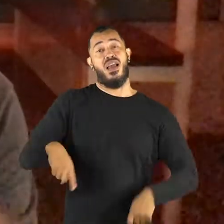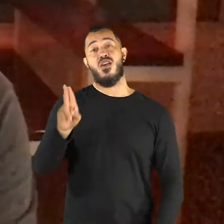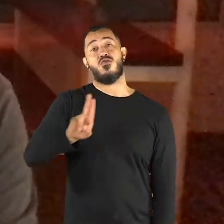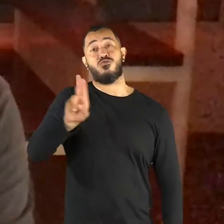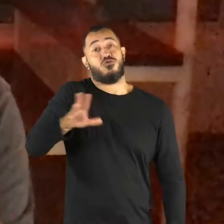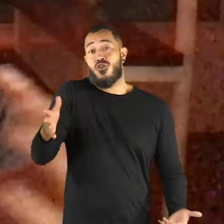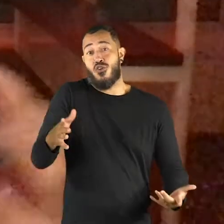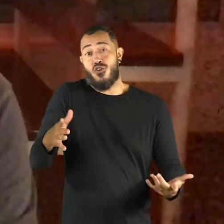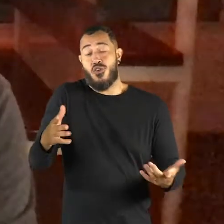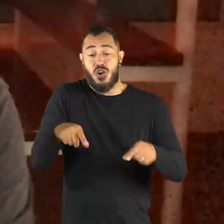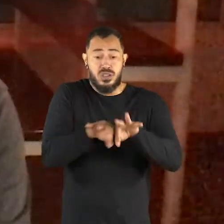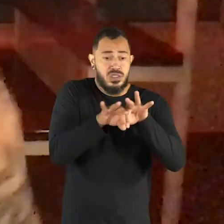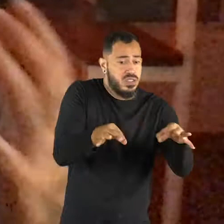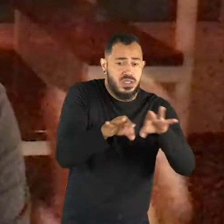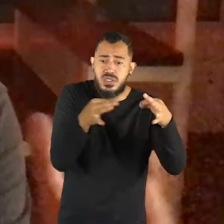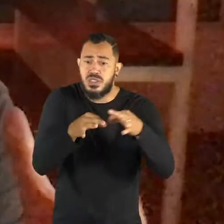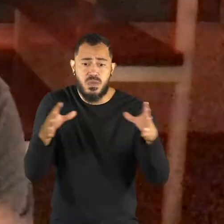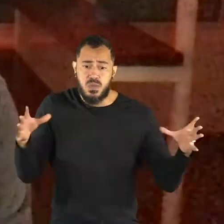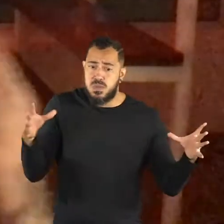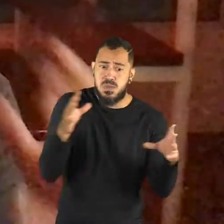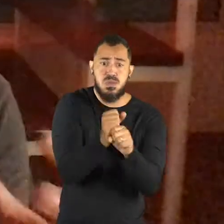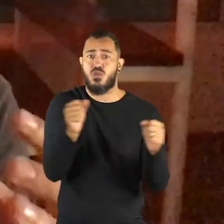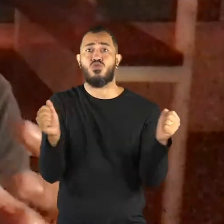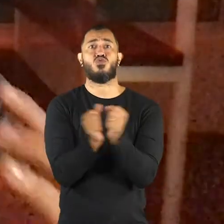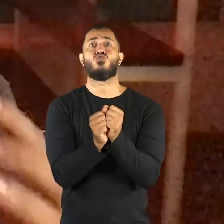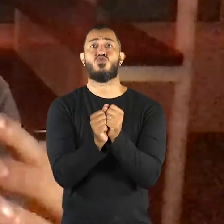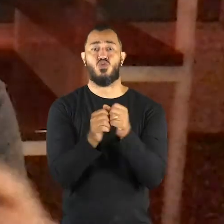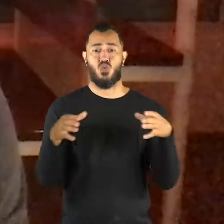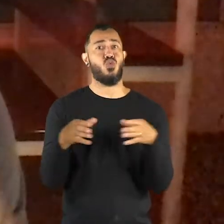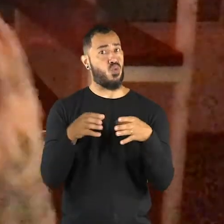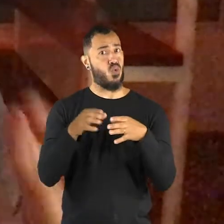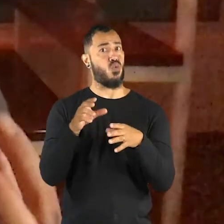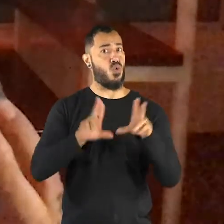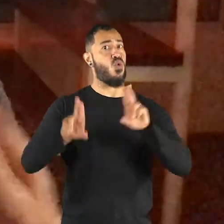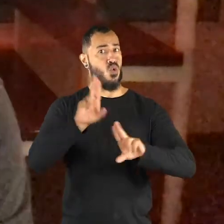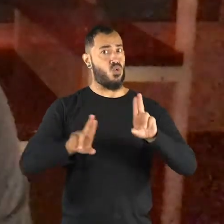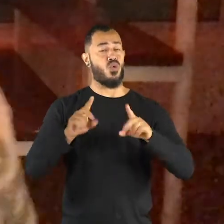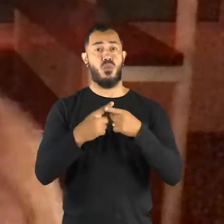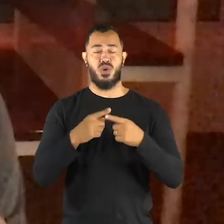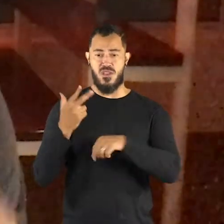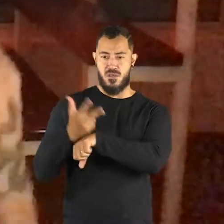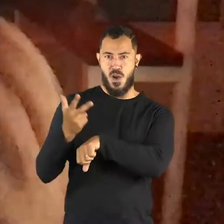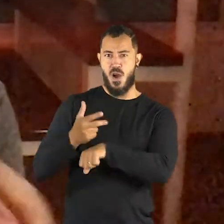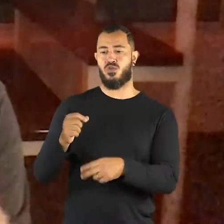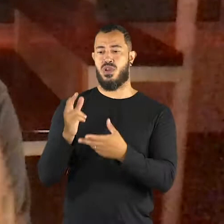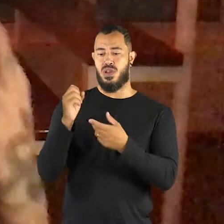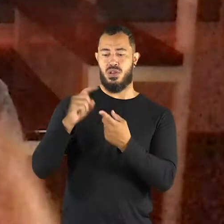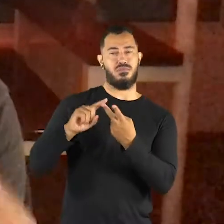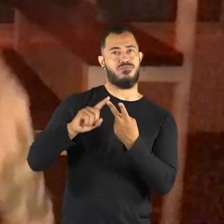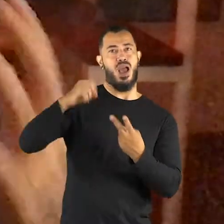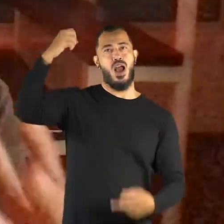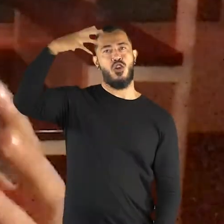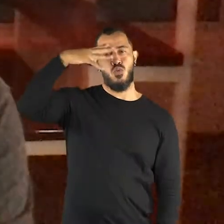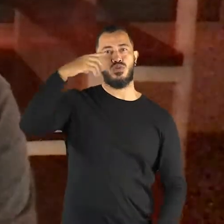sendo trabalhadas de formas conjuntas com todas as equipes. E a direção de fotografia, esse desenho de luz, é responsável por dar a